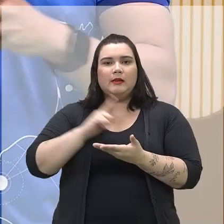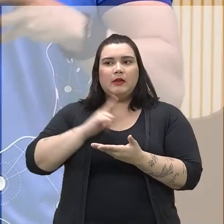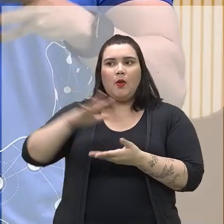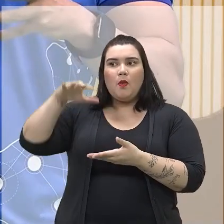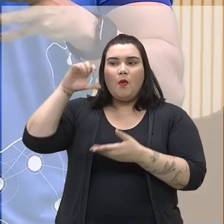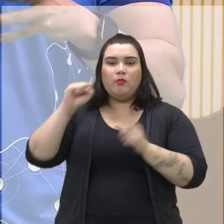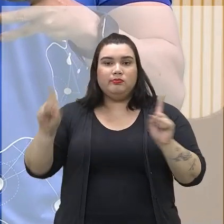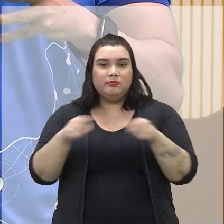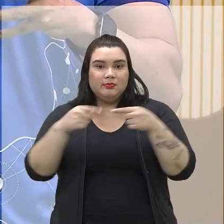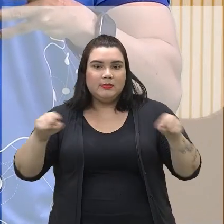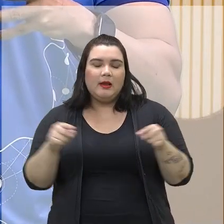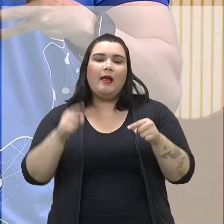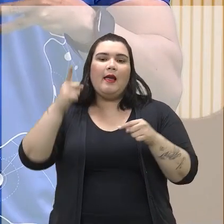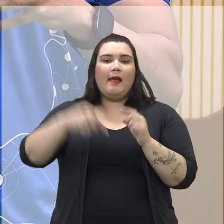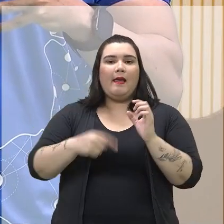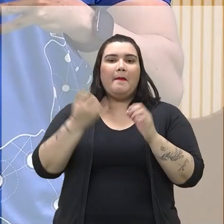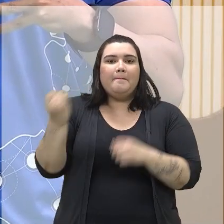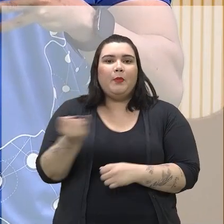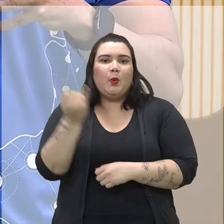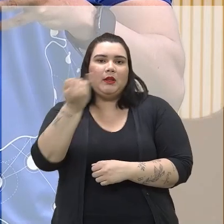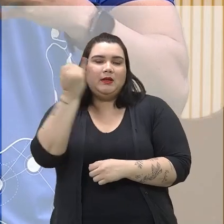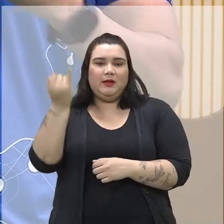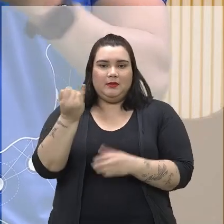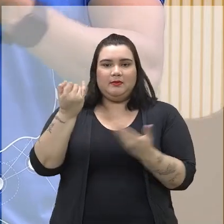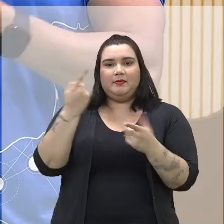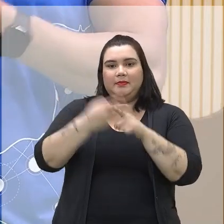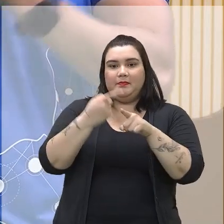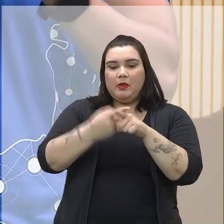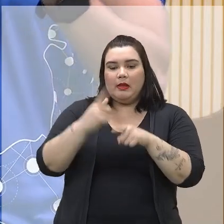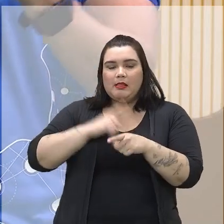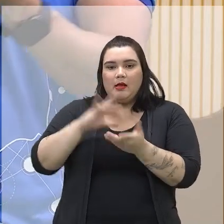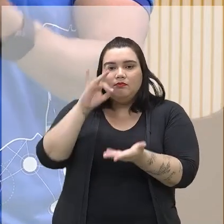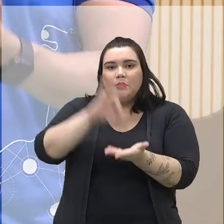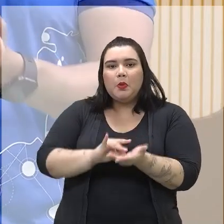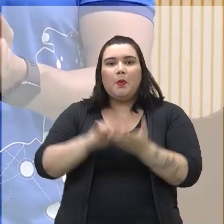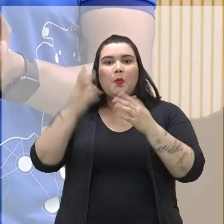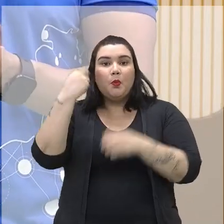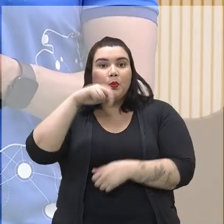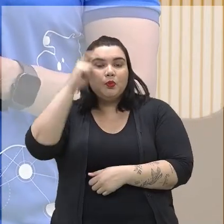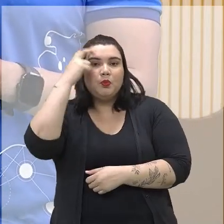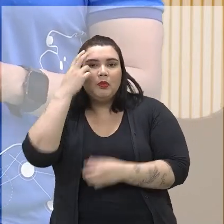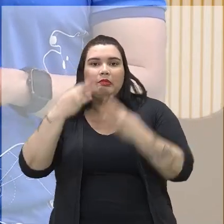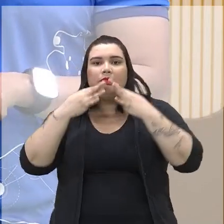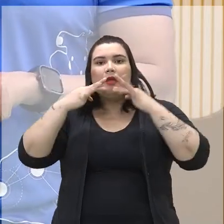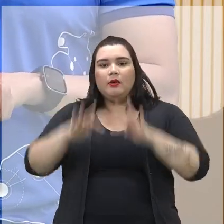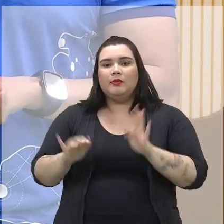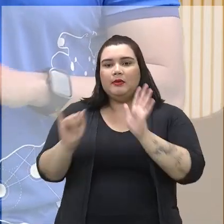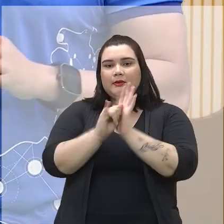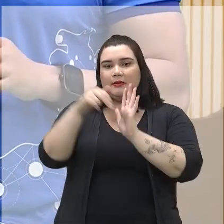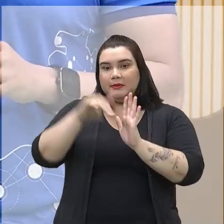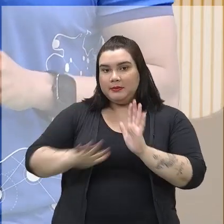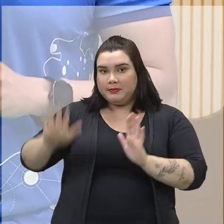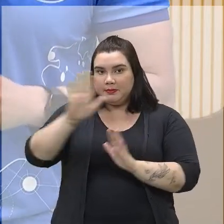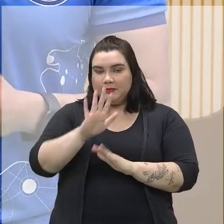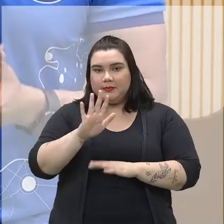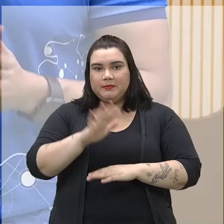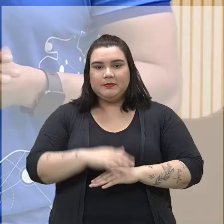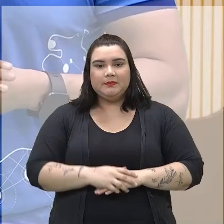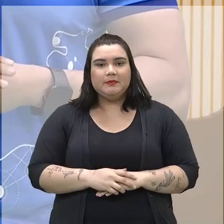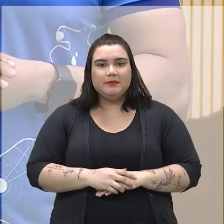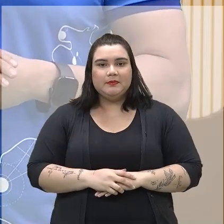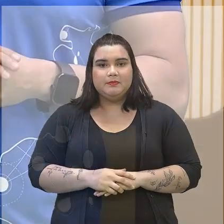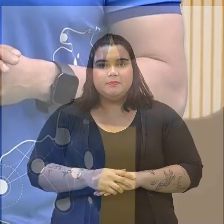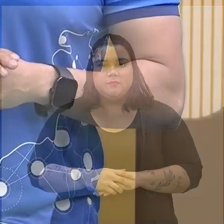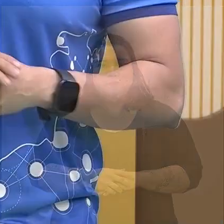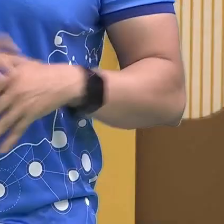mil, e isso é um elemento que está enraizado, né, que contribui para a formação da nossa identidade nacional. A bandeira